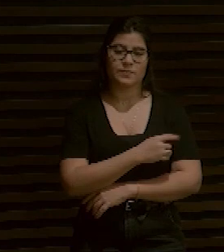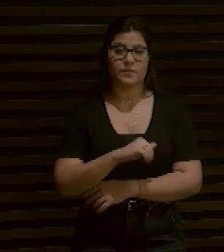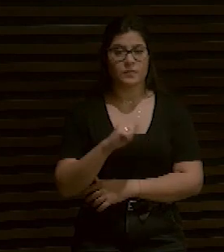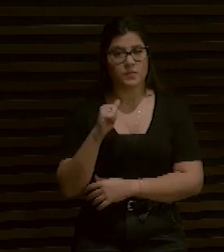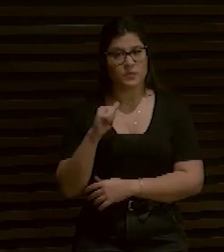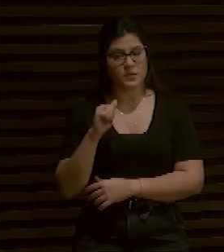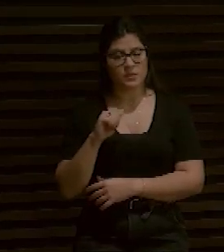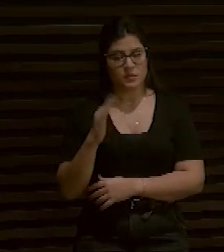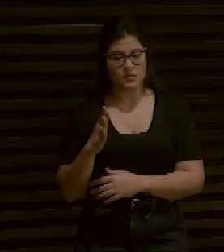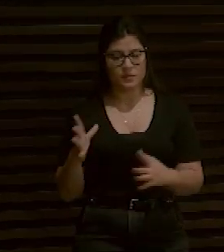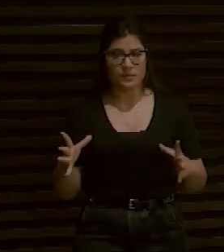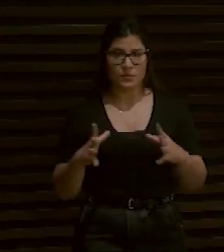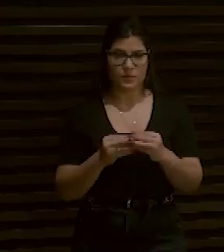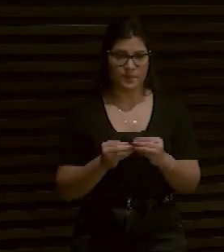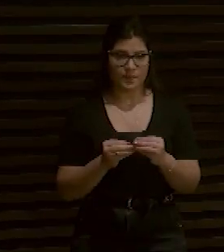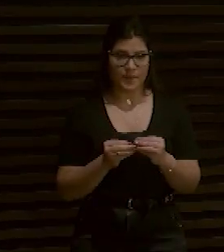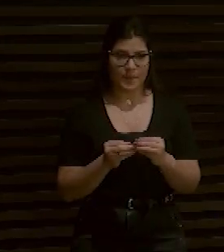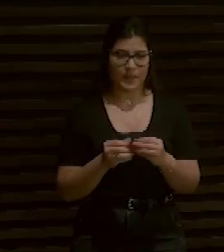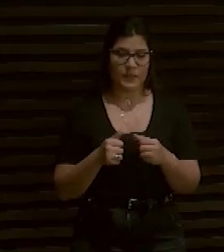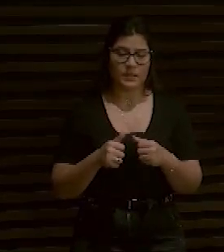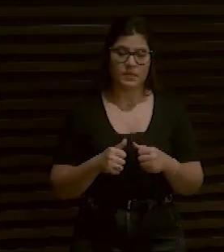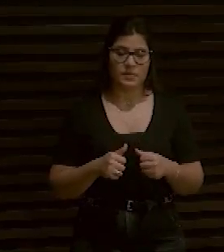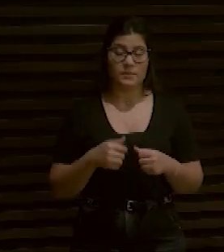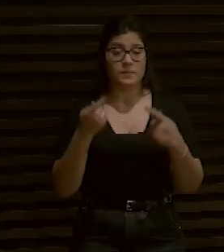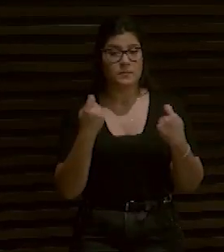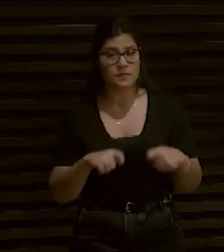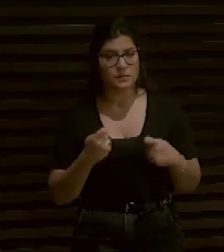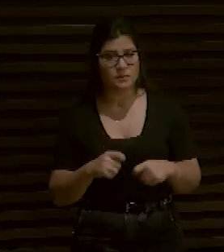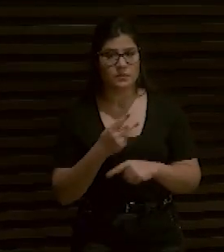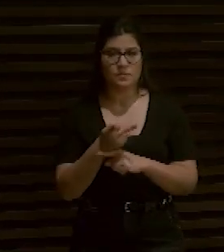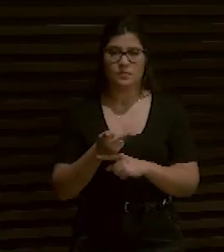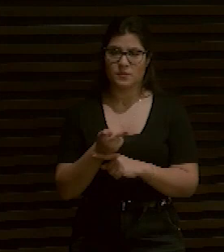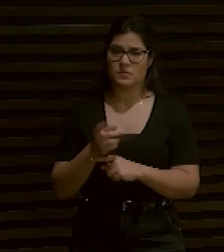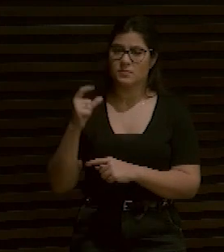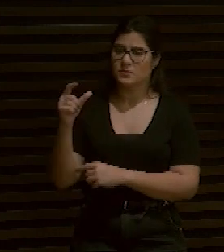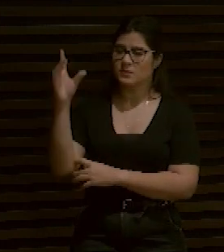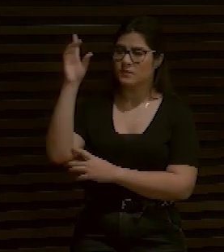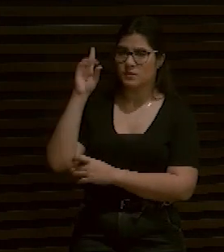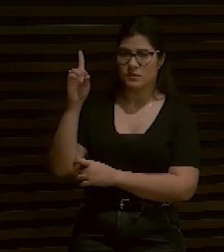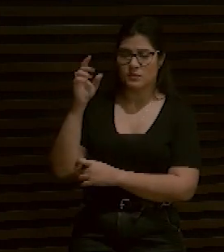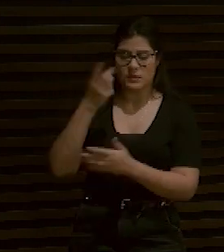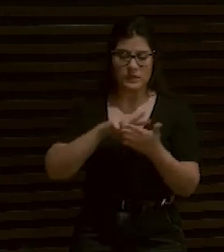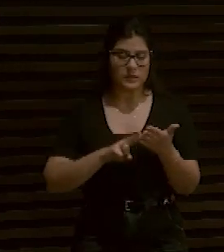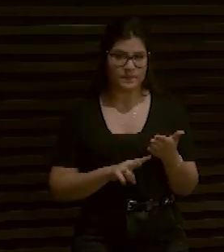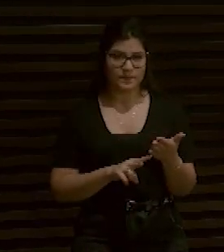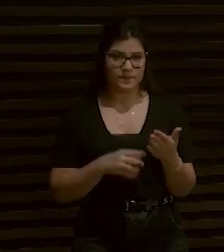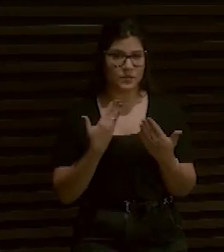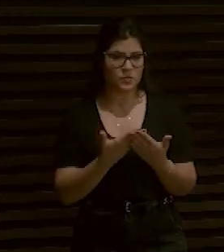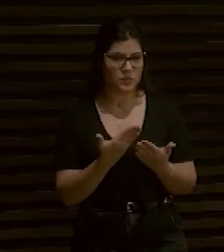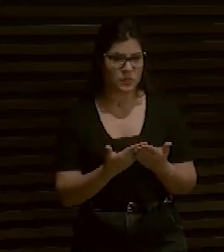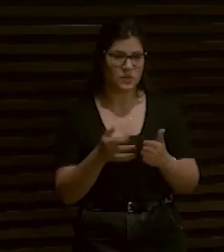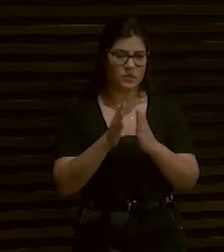resuminho, falando para que isso fosse possível, nós precisamos buscar a palavra de Deus, ler a palavra de Deus. Nós